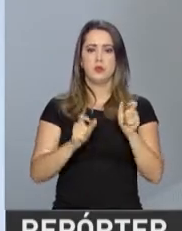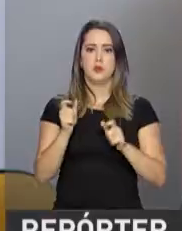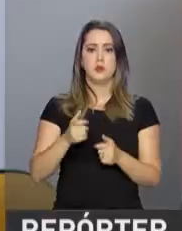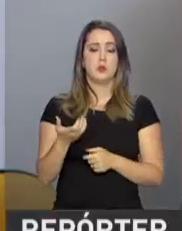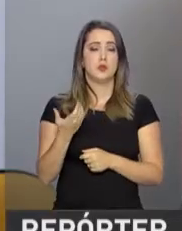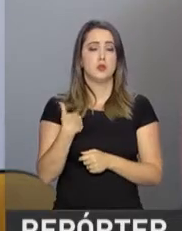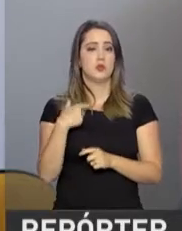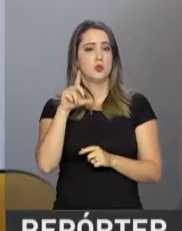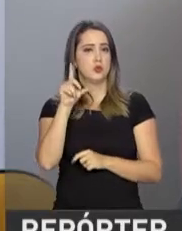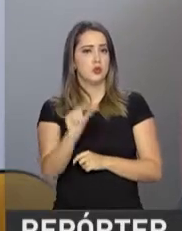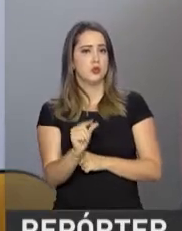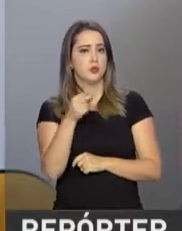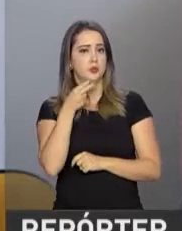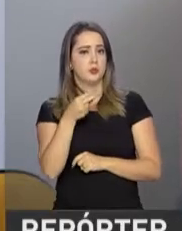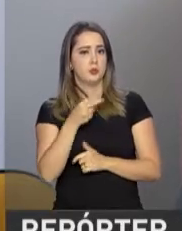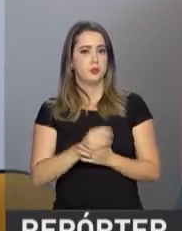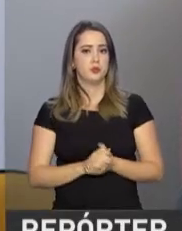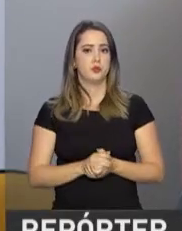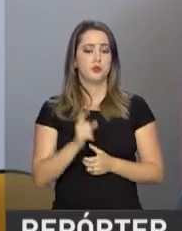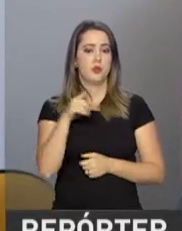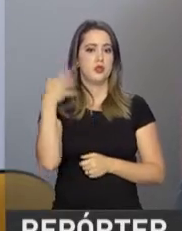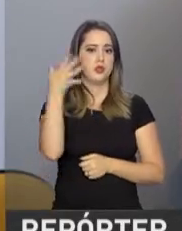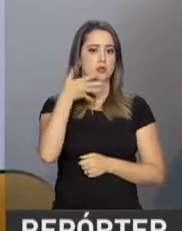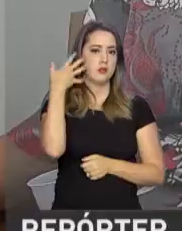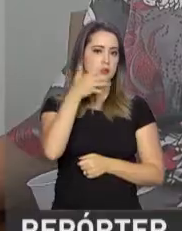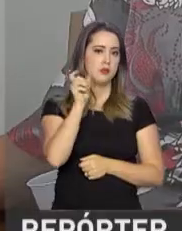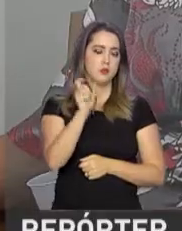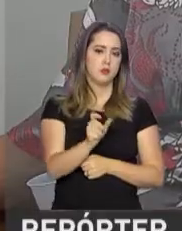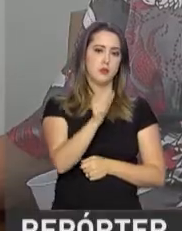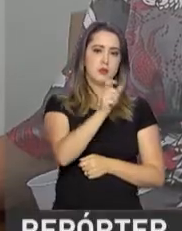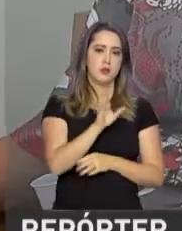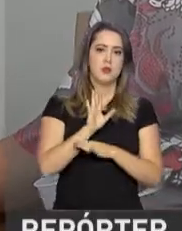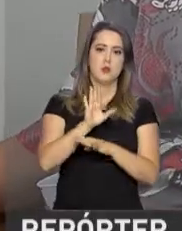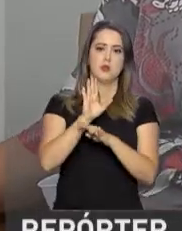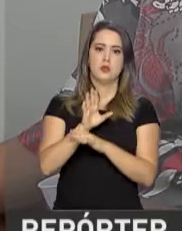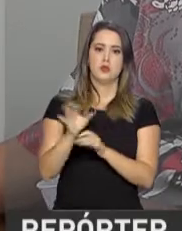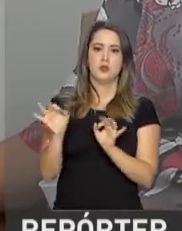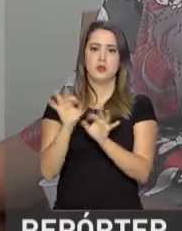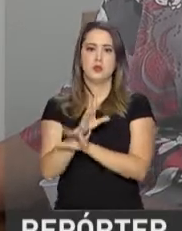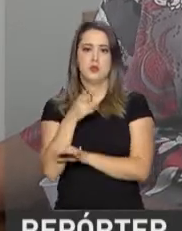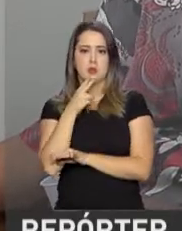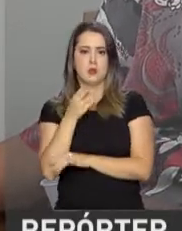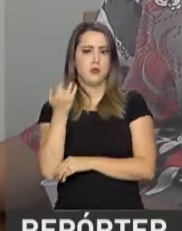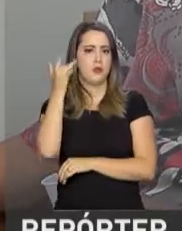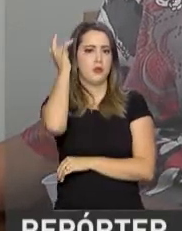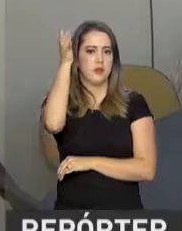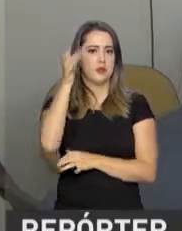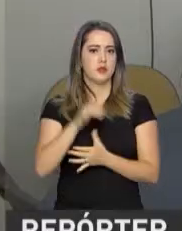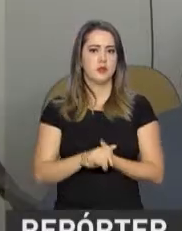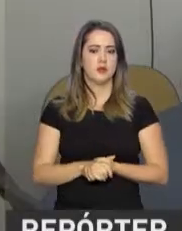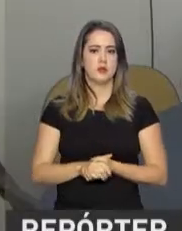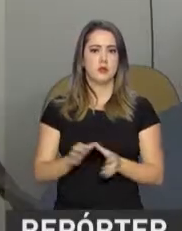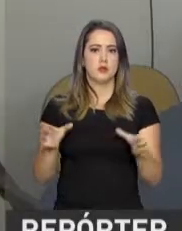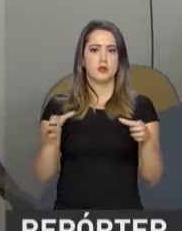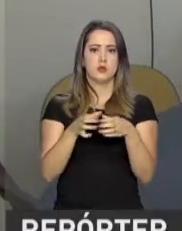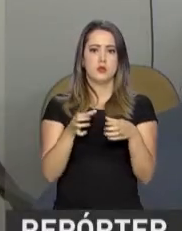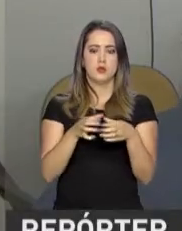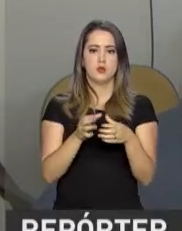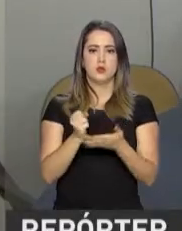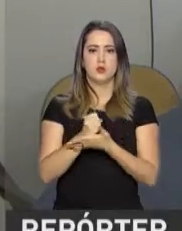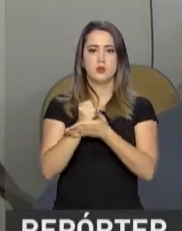diminui o consumo de cigarros ela explica que com a ajuda parar de fumar fica mais fácil o grupo oferece